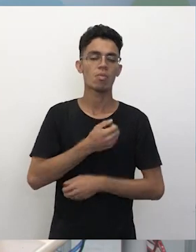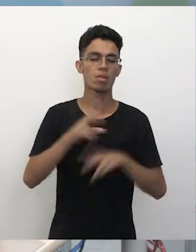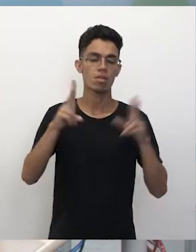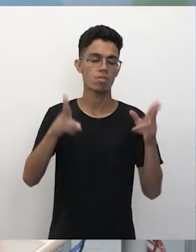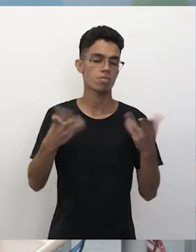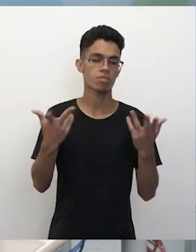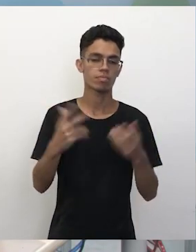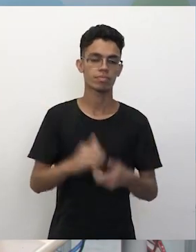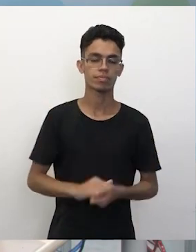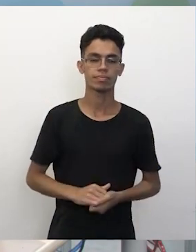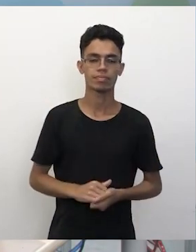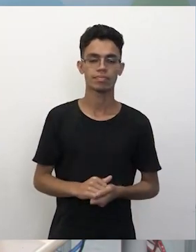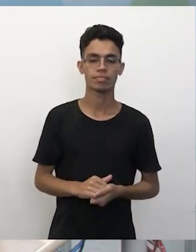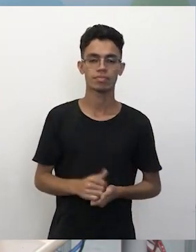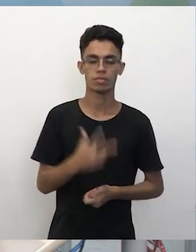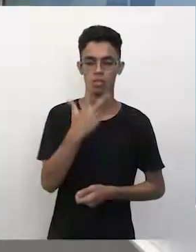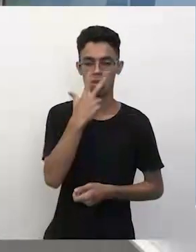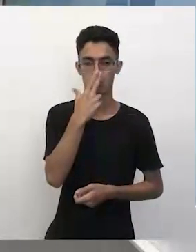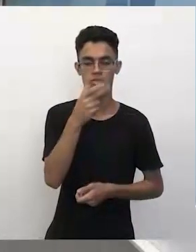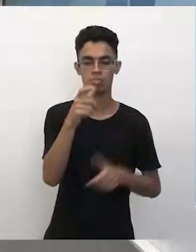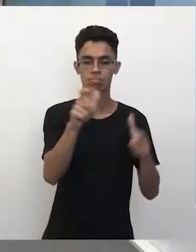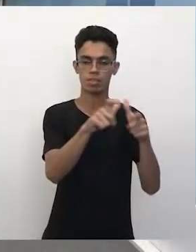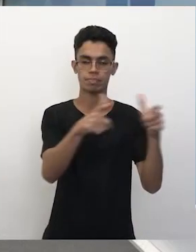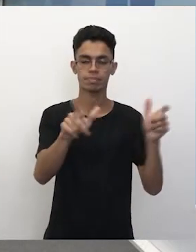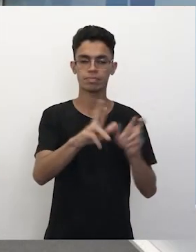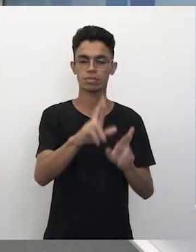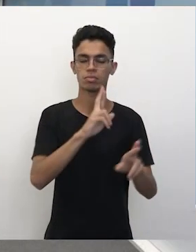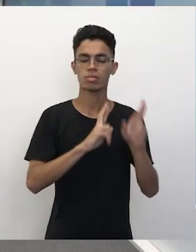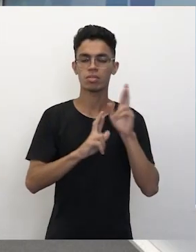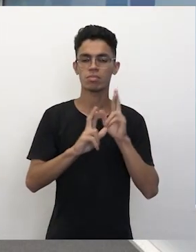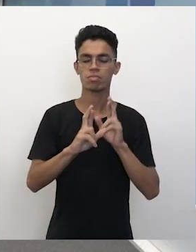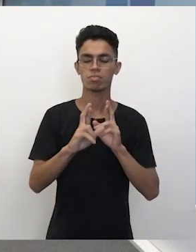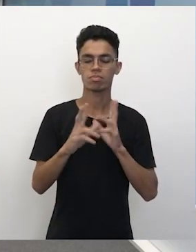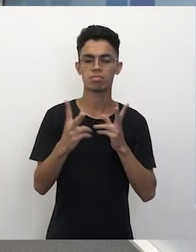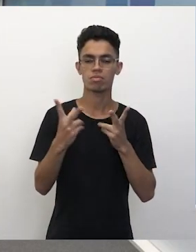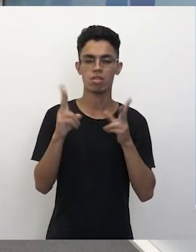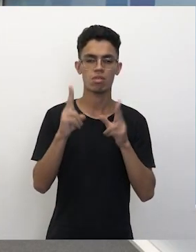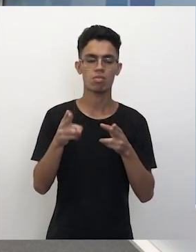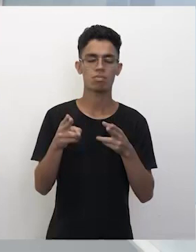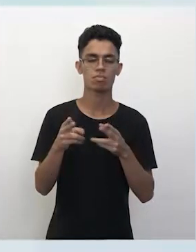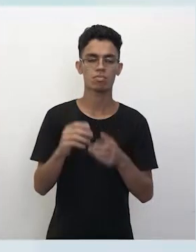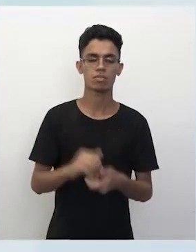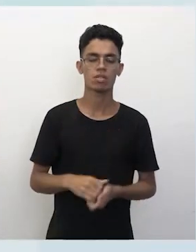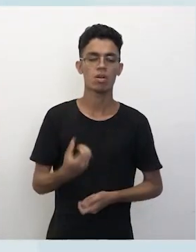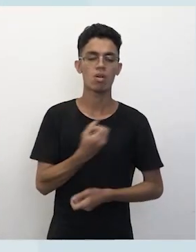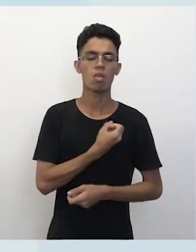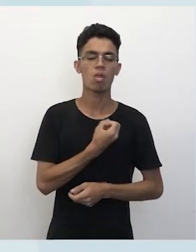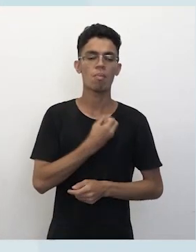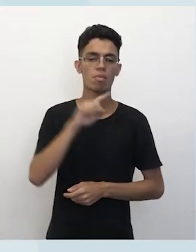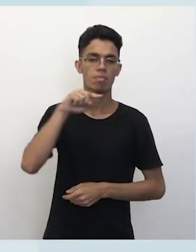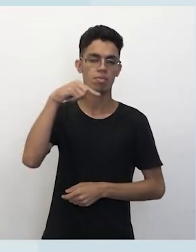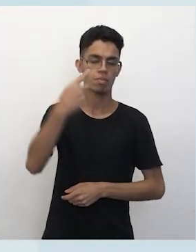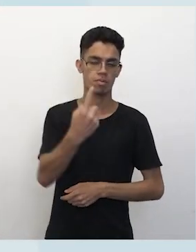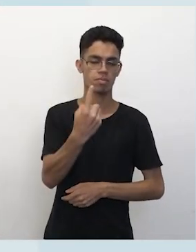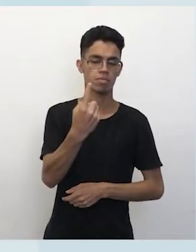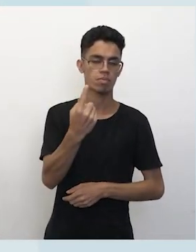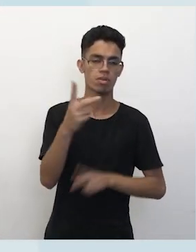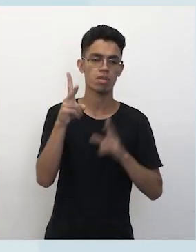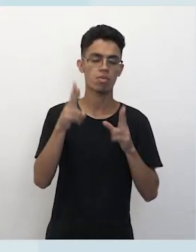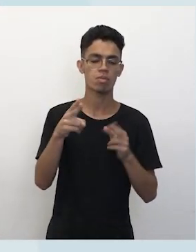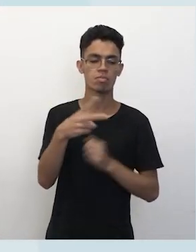ele mesmo. Acho que a maioria está dizendo isso. Não, essa é aquela mesmo, né? Todo número elevado a 1 é igual a ele